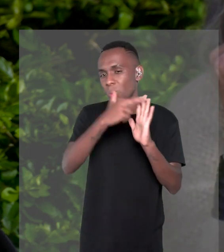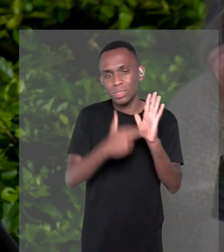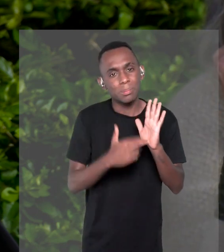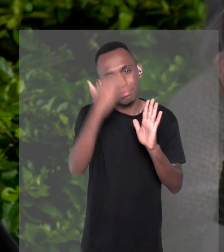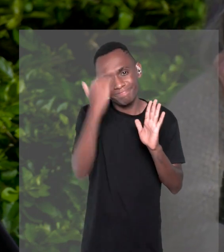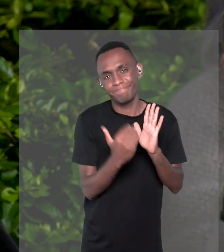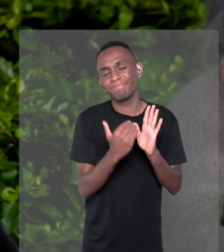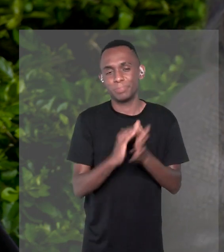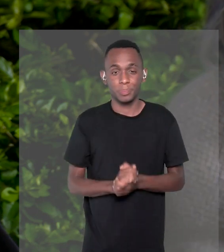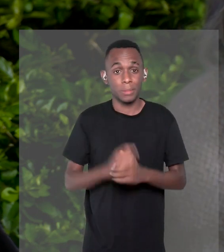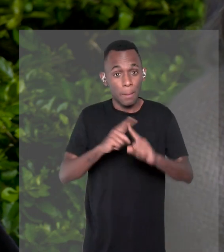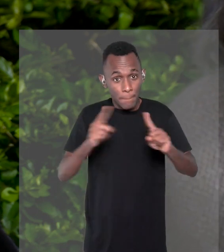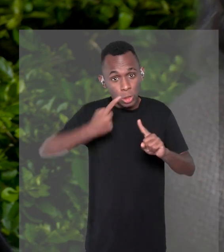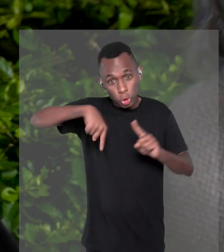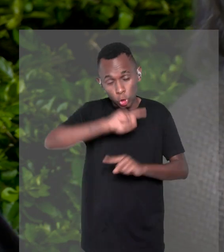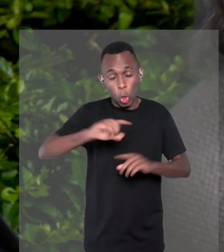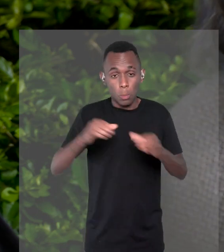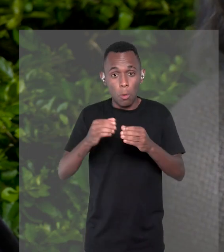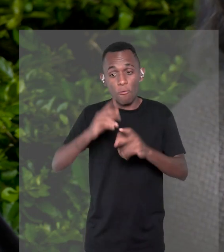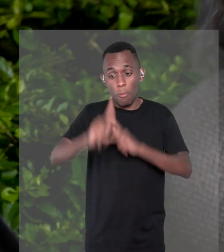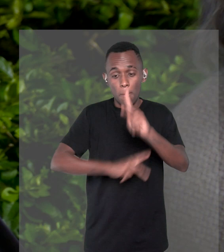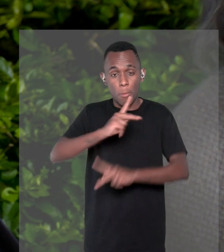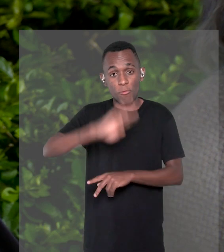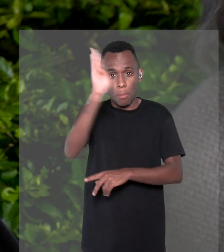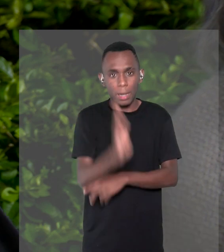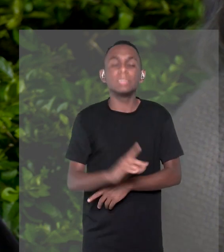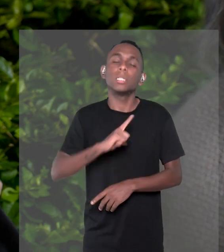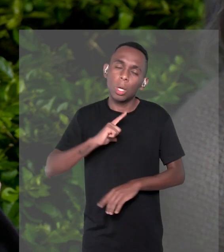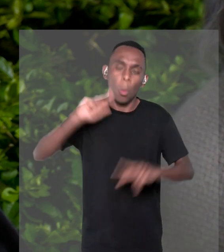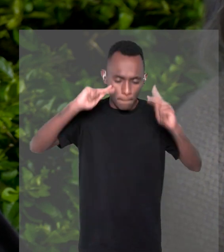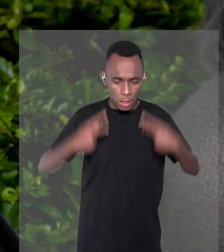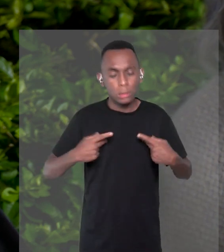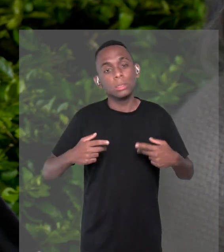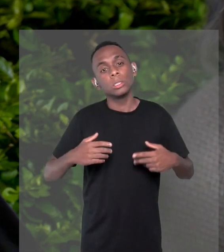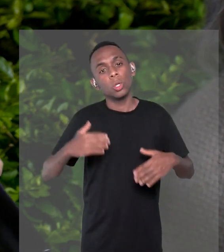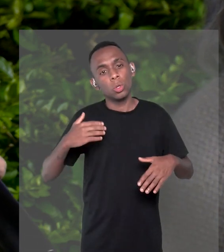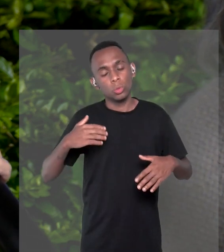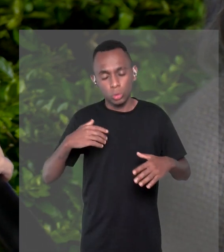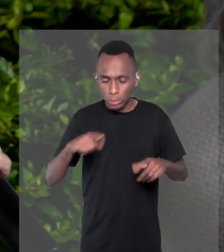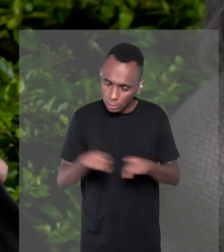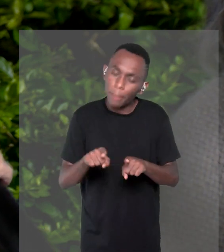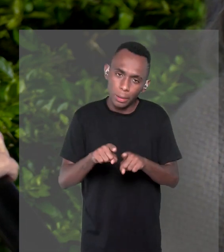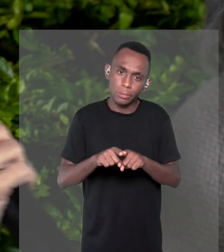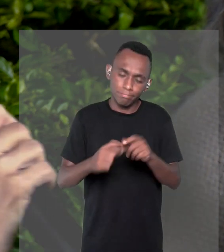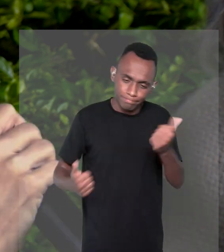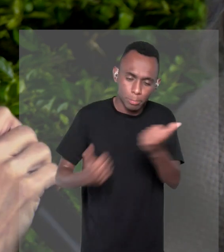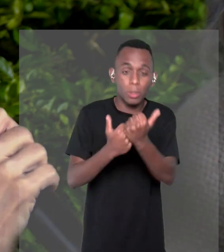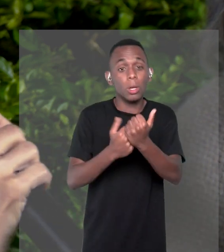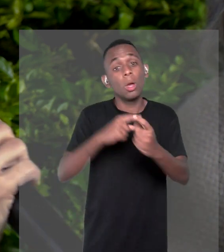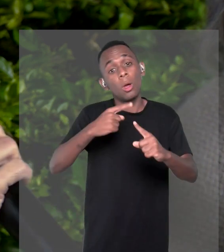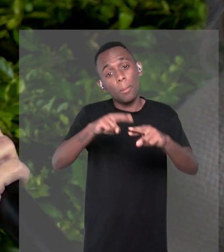não destigreza, a zebra não deszebra. Dos seres, o único que nega a sua